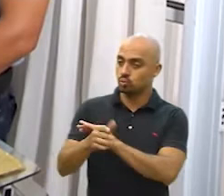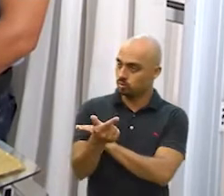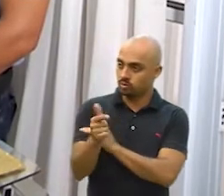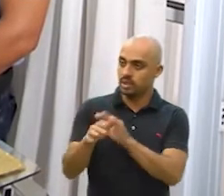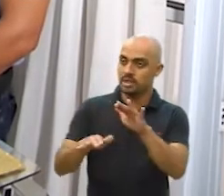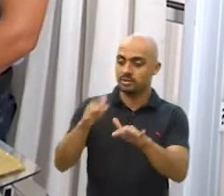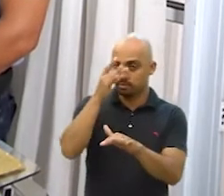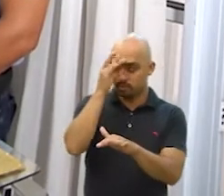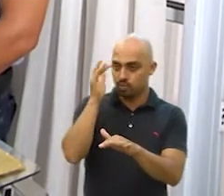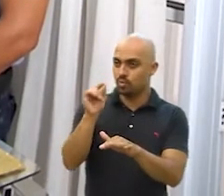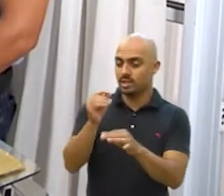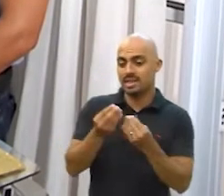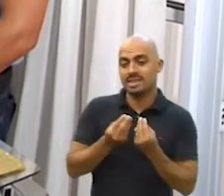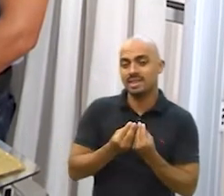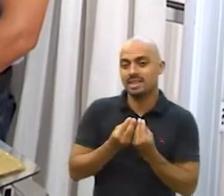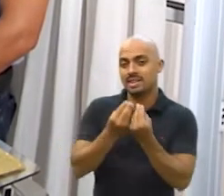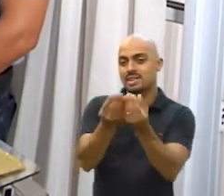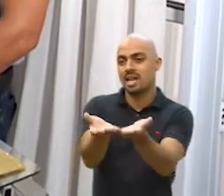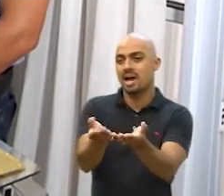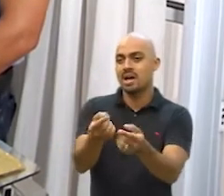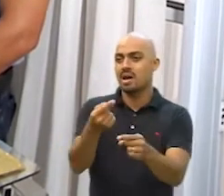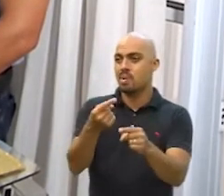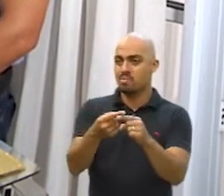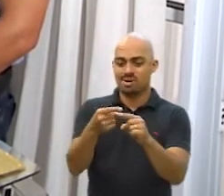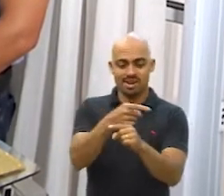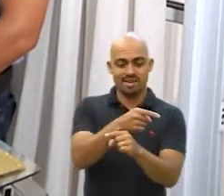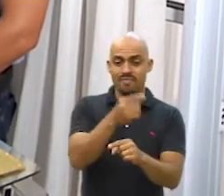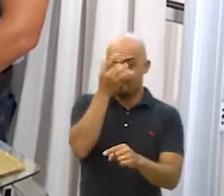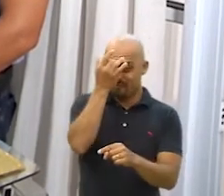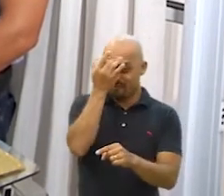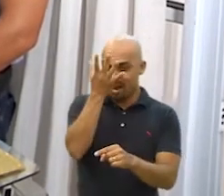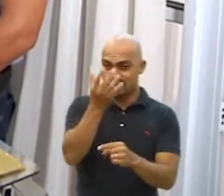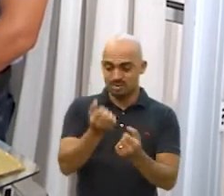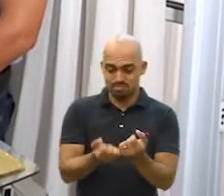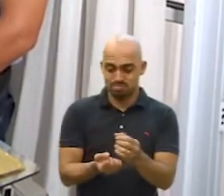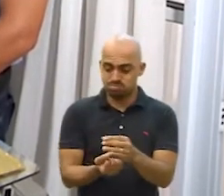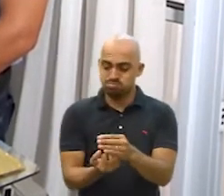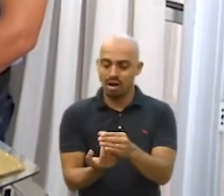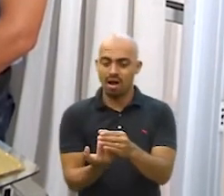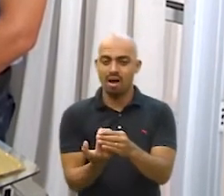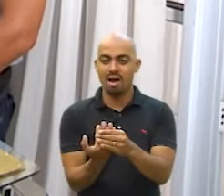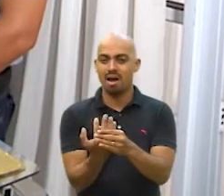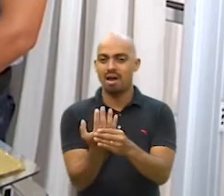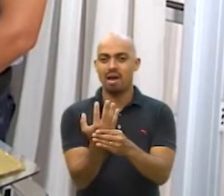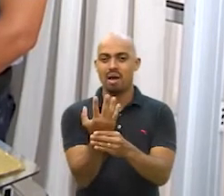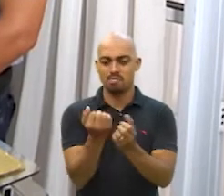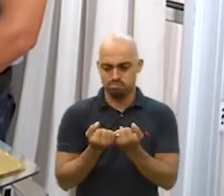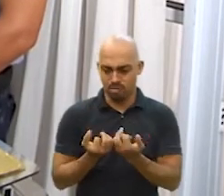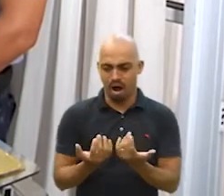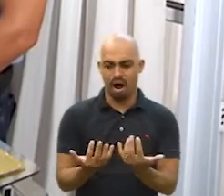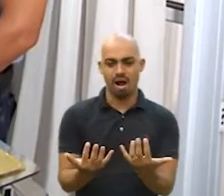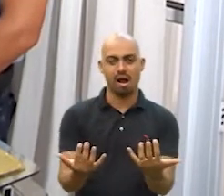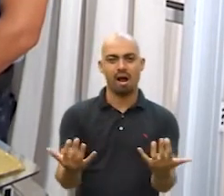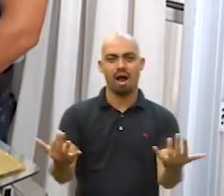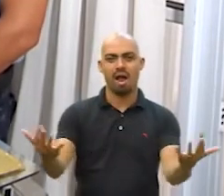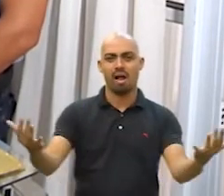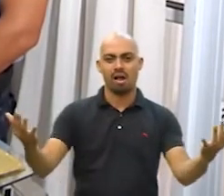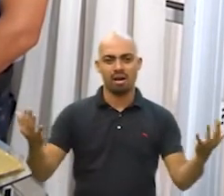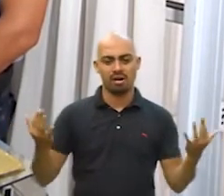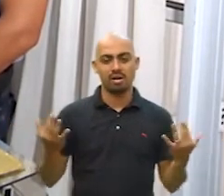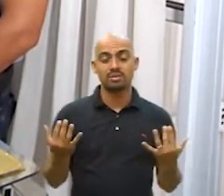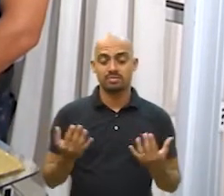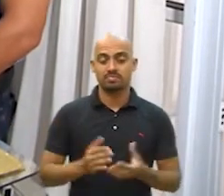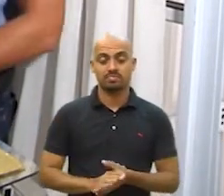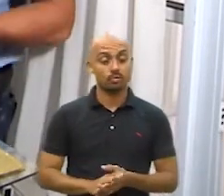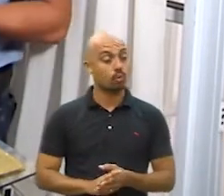horta vai te dar, porque ela é tão fácil que ela nasce como uma praga. Olha só, eu